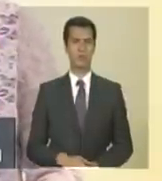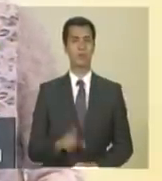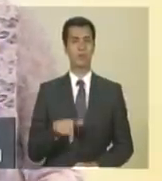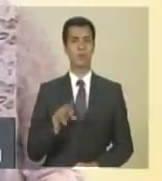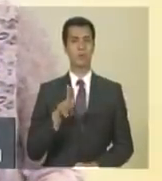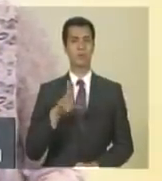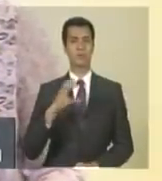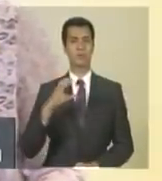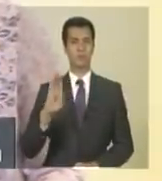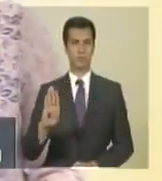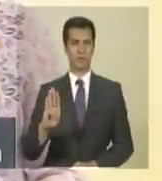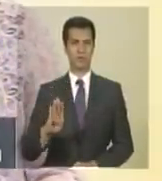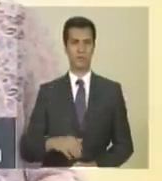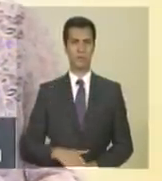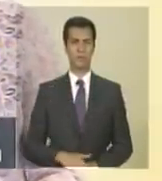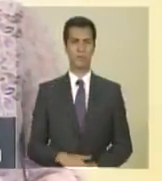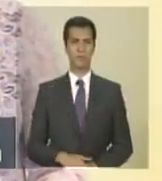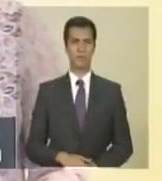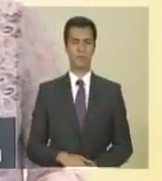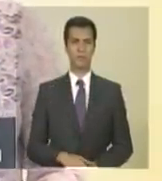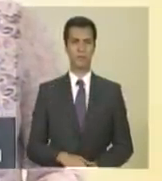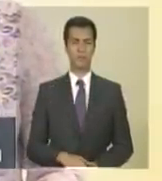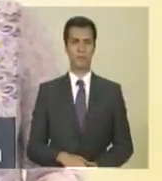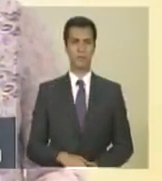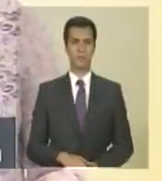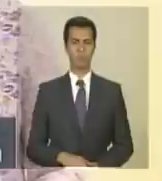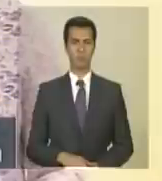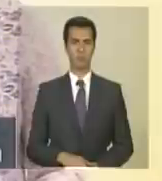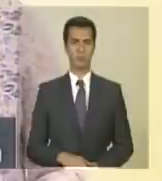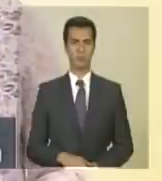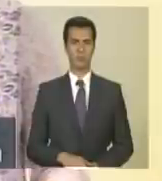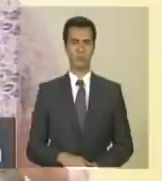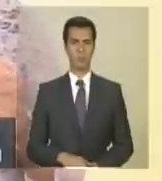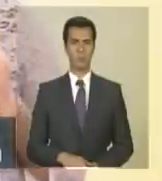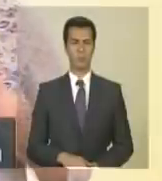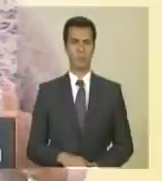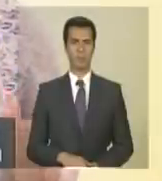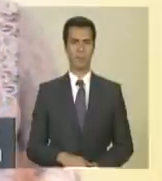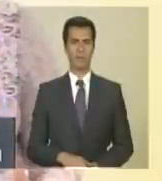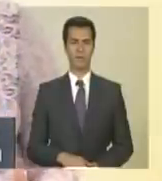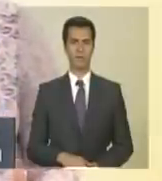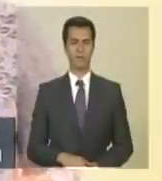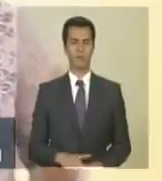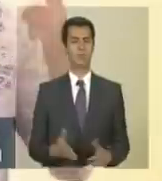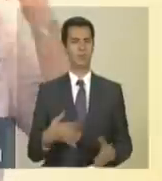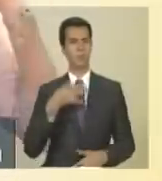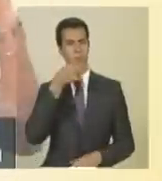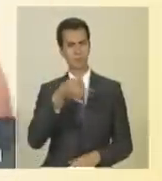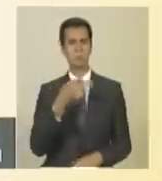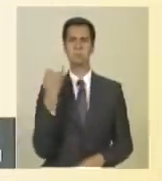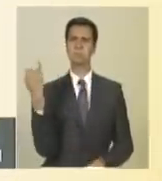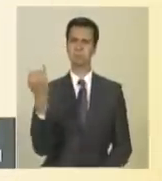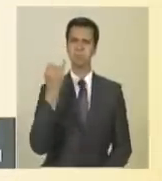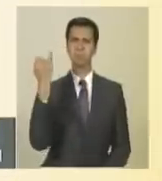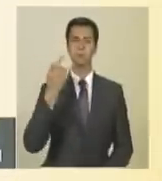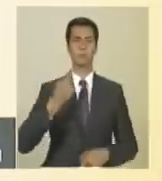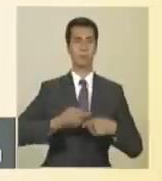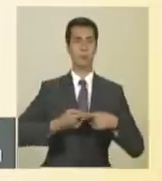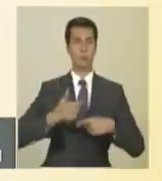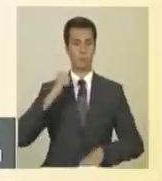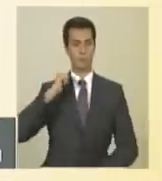Universidade Católica de Brasília. Então, eu acho isso muito importante, porque só a